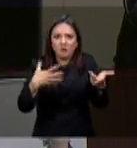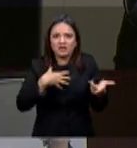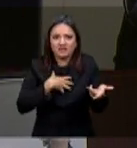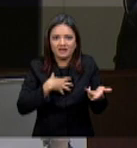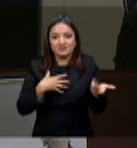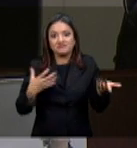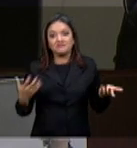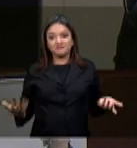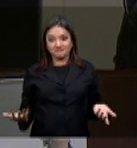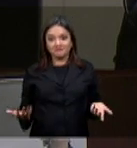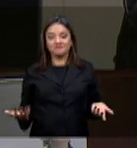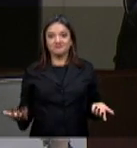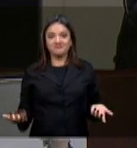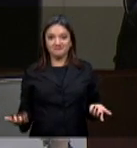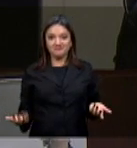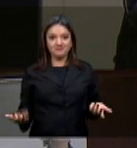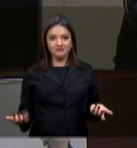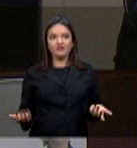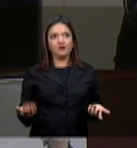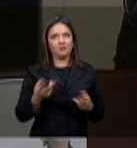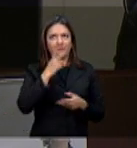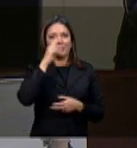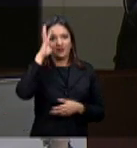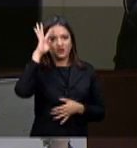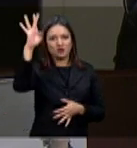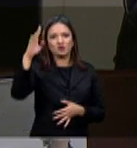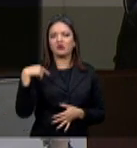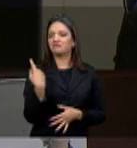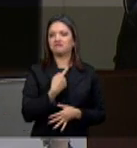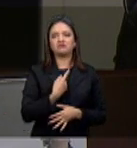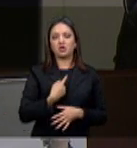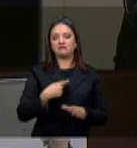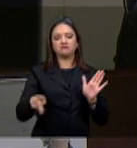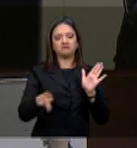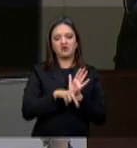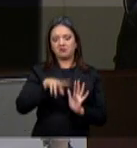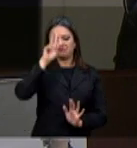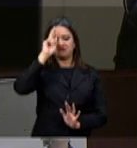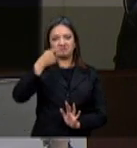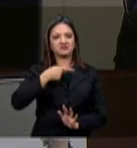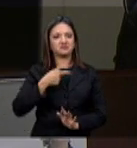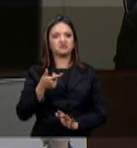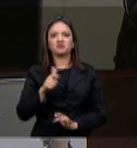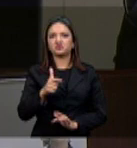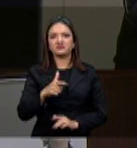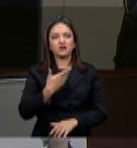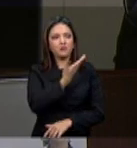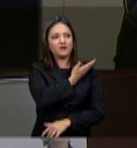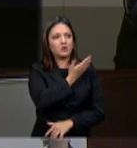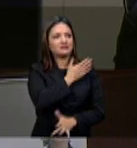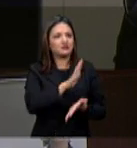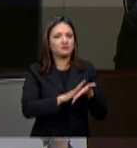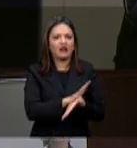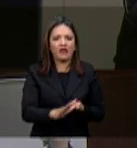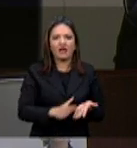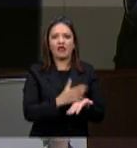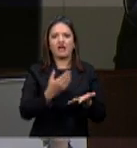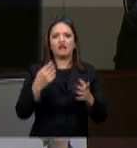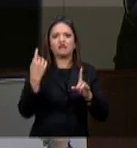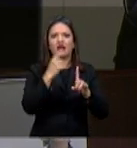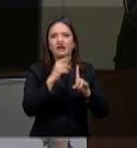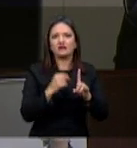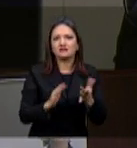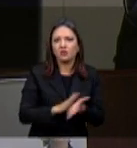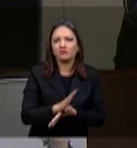seria uma espécie de paraíso na Terra, podermos ser nós mesmas sem temermos preconceitos, agressões e até